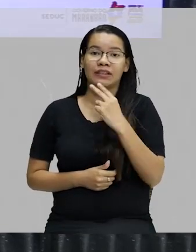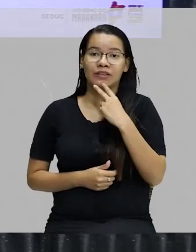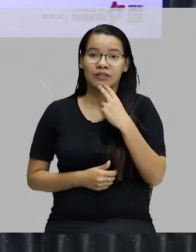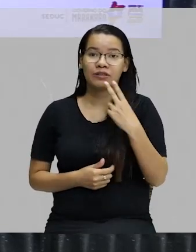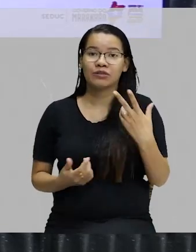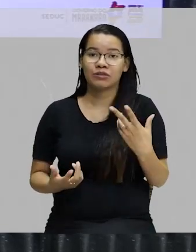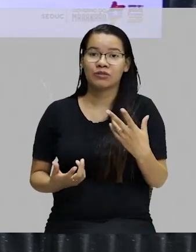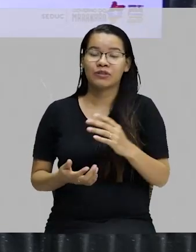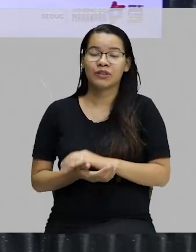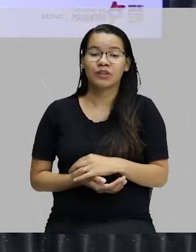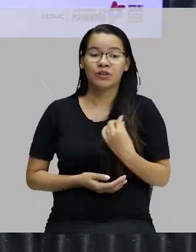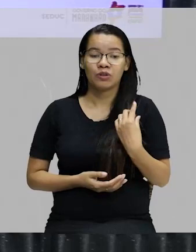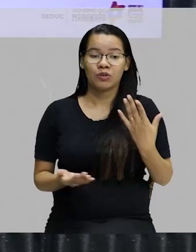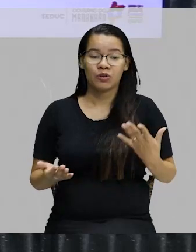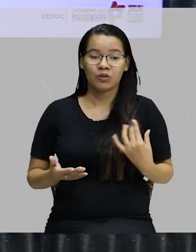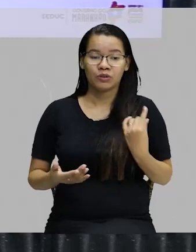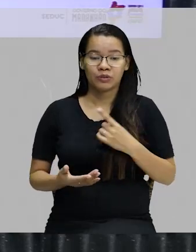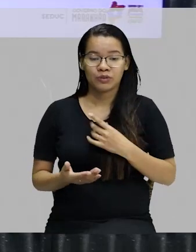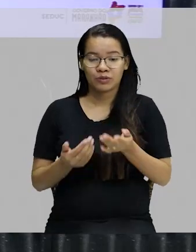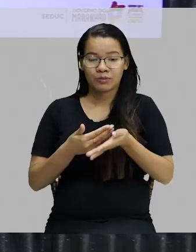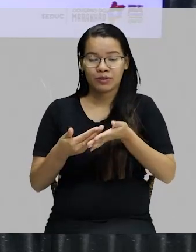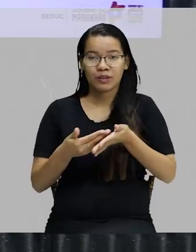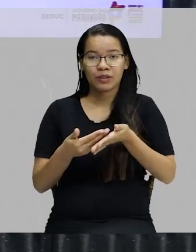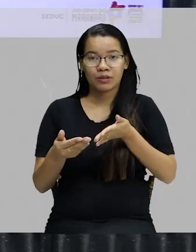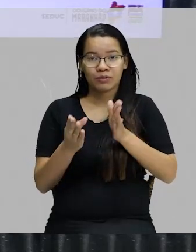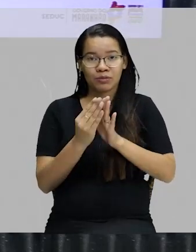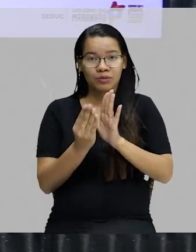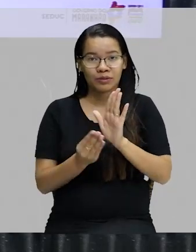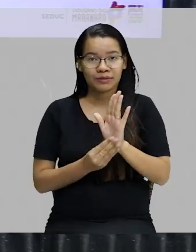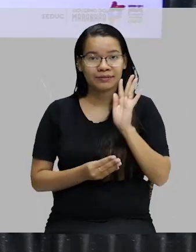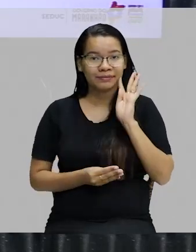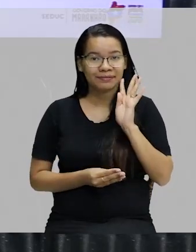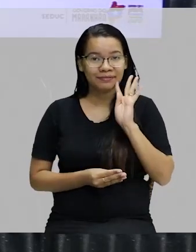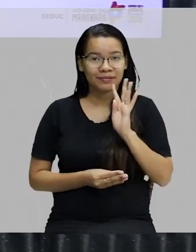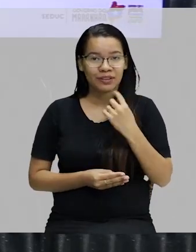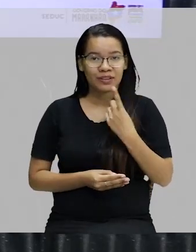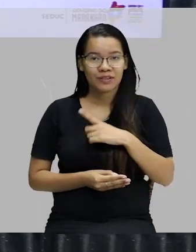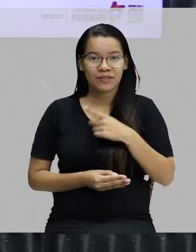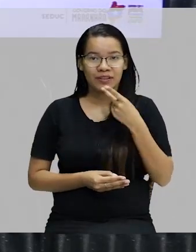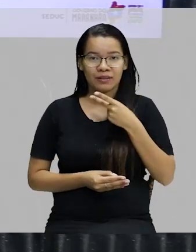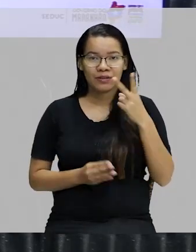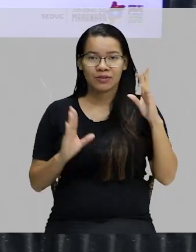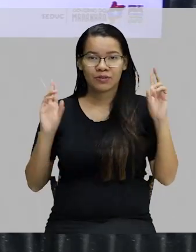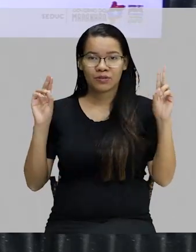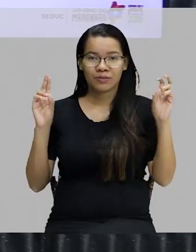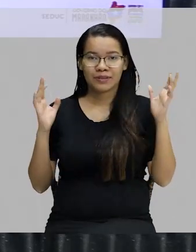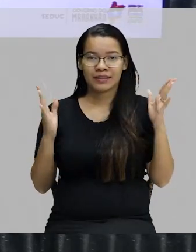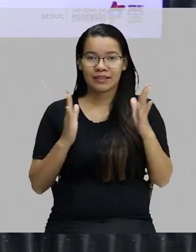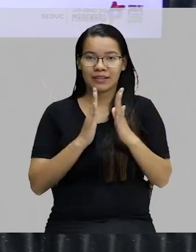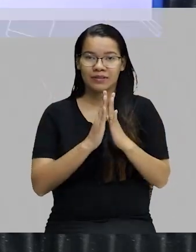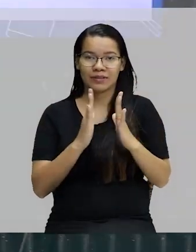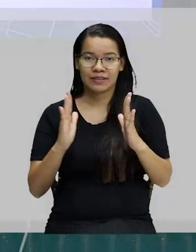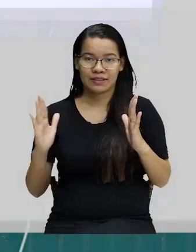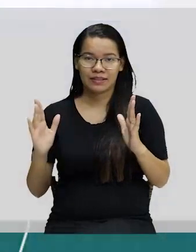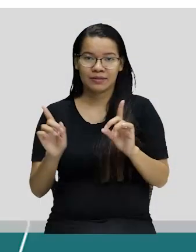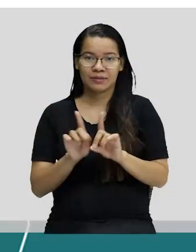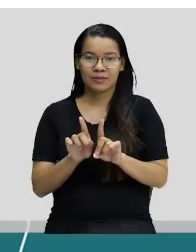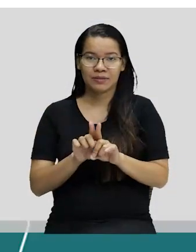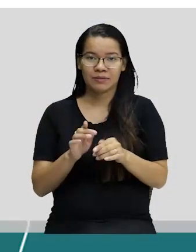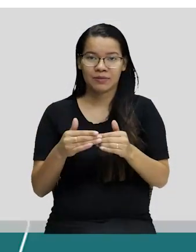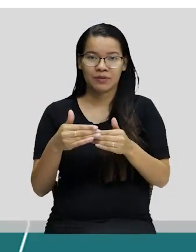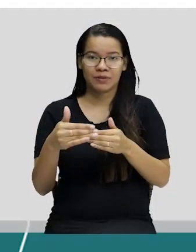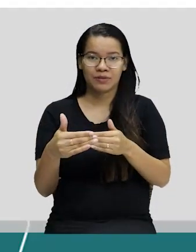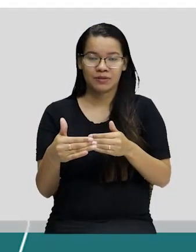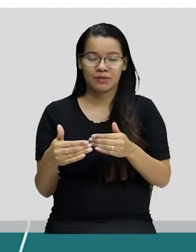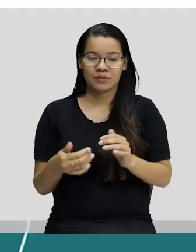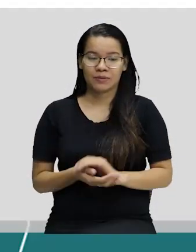vamos começar um conteúdo muito legal. Nós vamos falar das sequências e progressões. Iniciaremos falando de sequências. Para